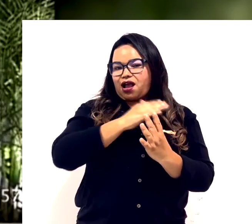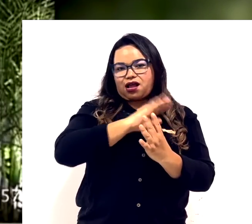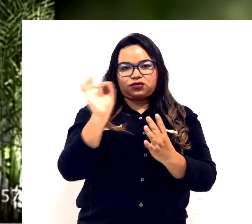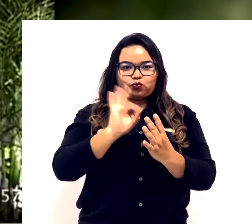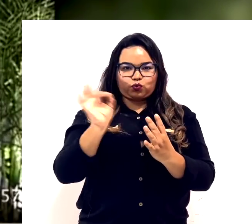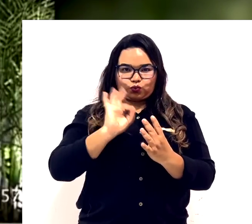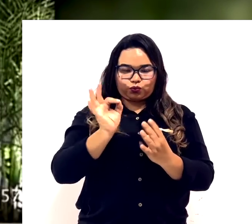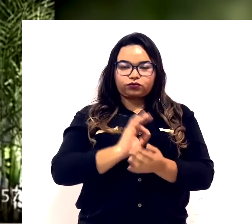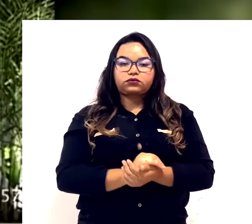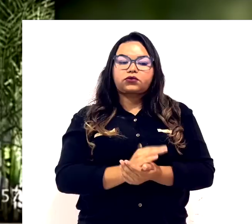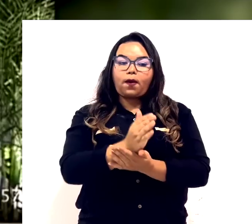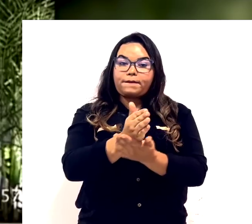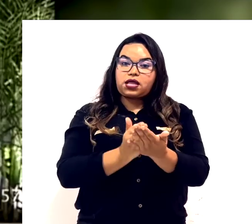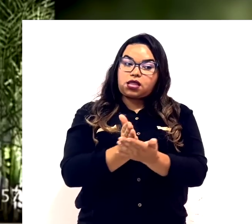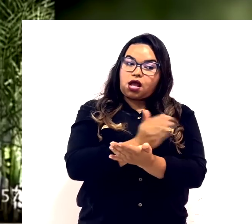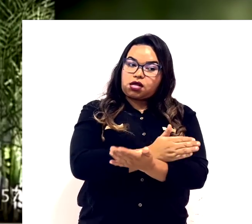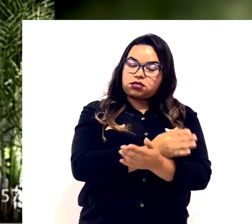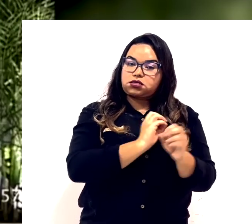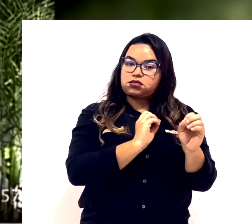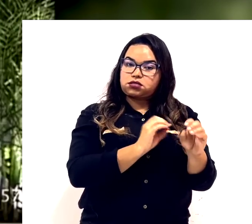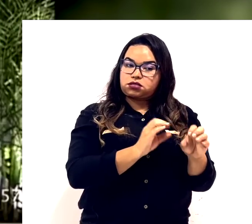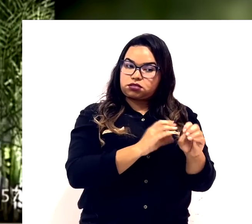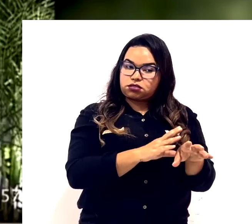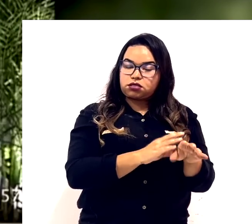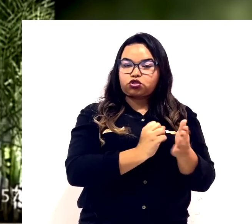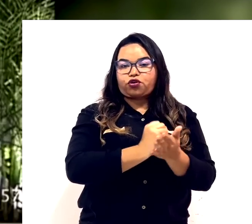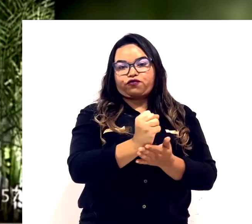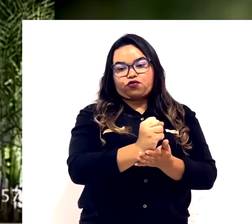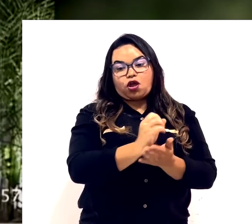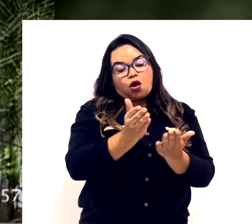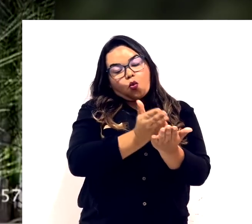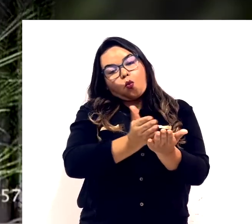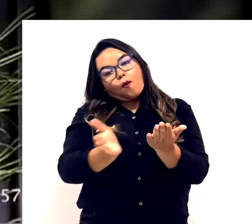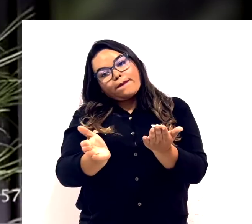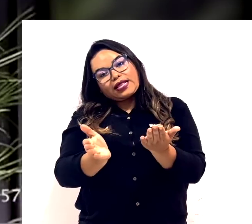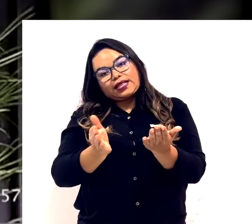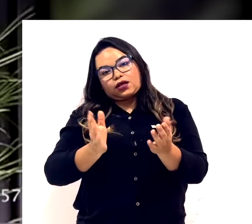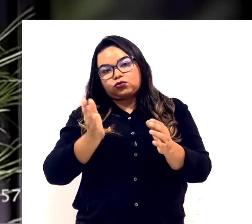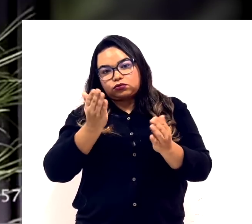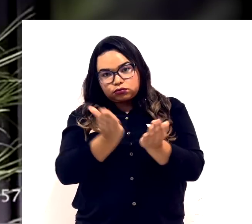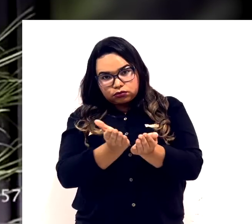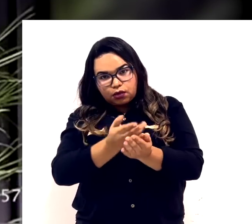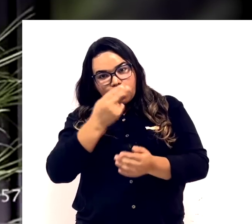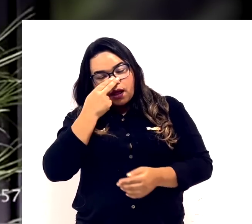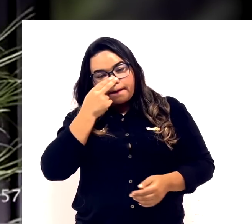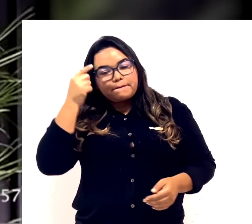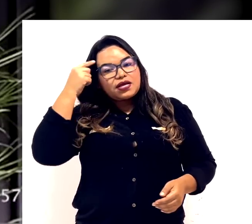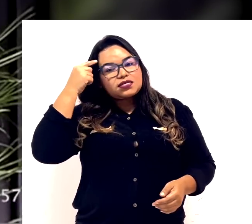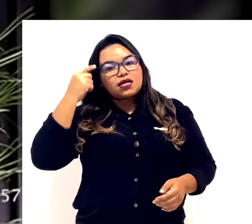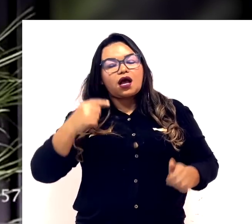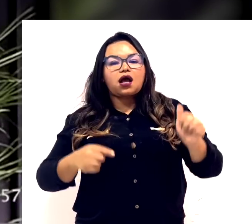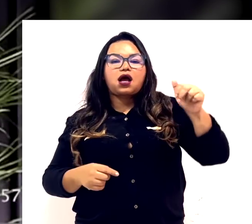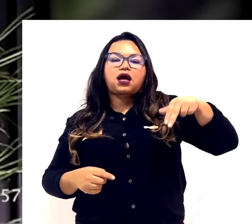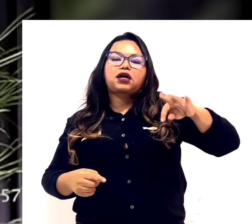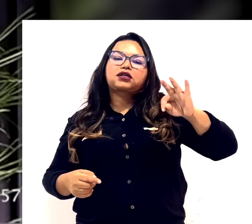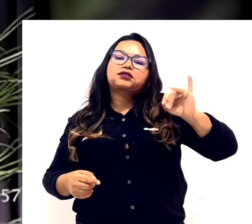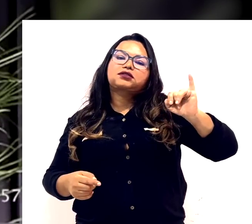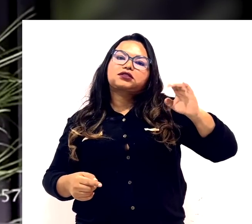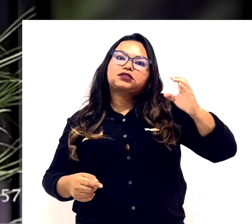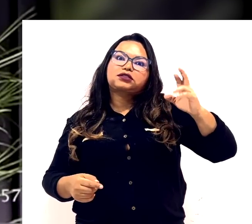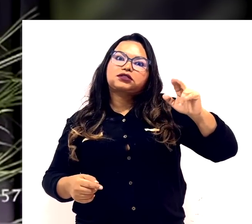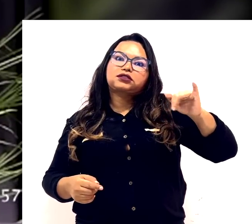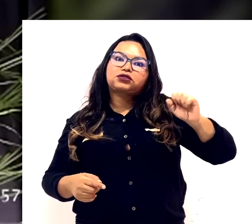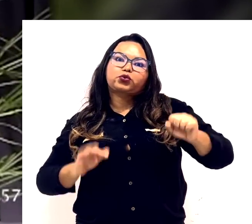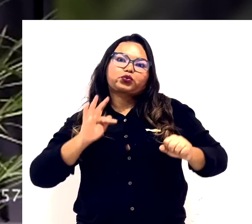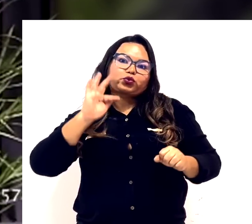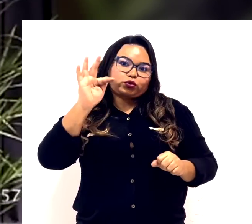o anticristo virá no futuro, depois do arrebatamento. Agora, nós temos aqui um problema, porque esta não é sequer a